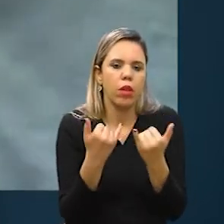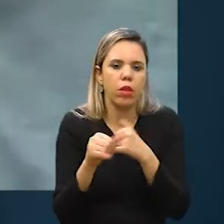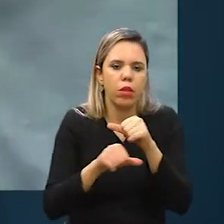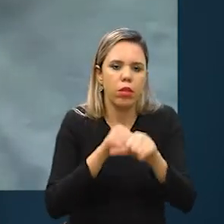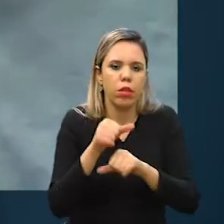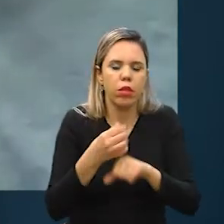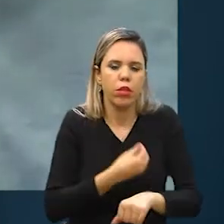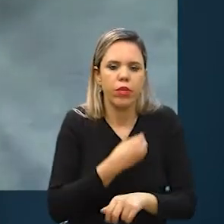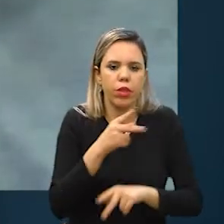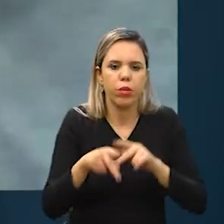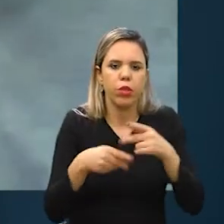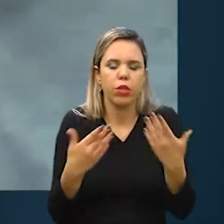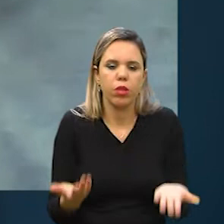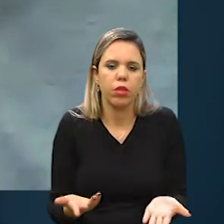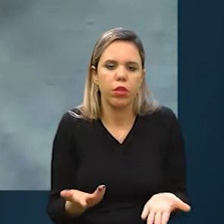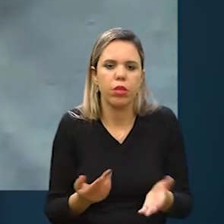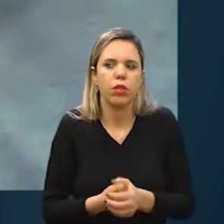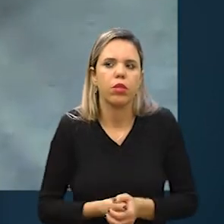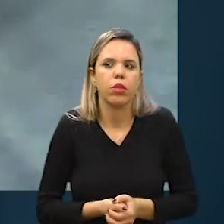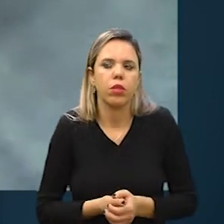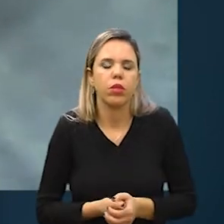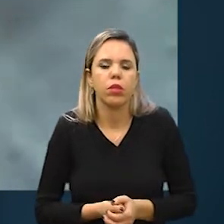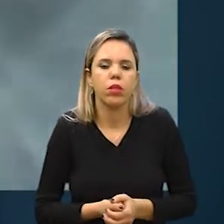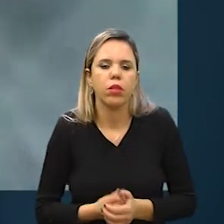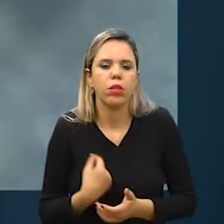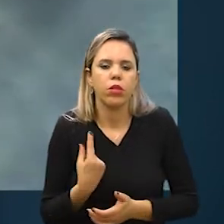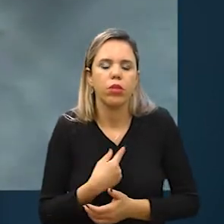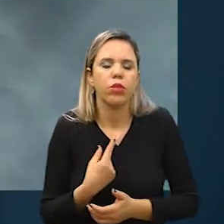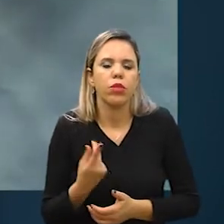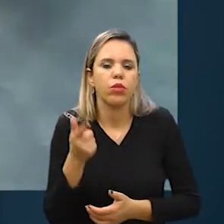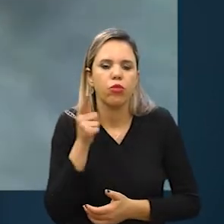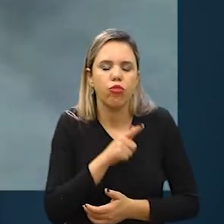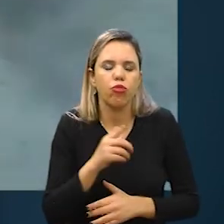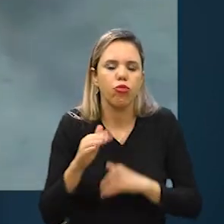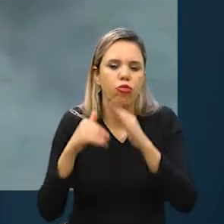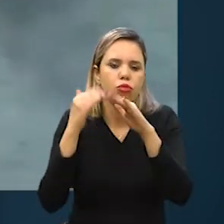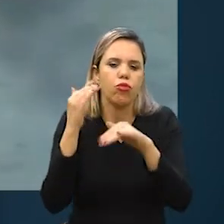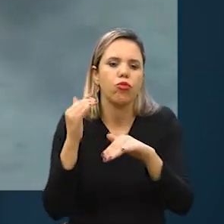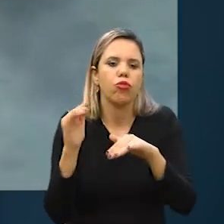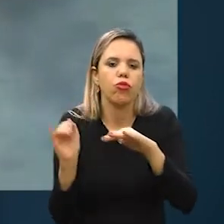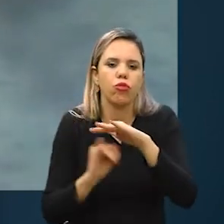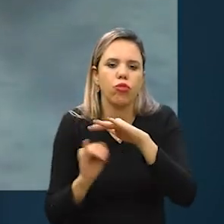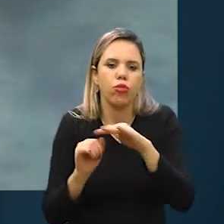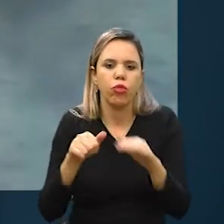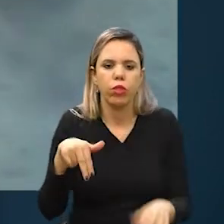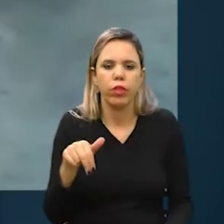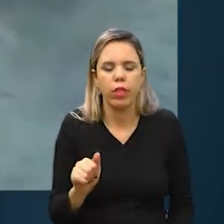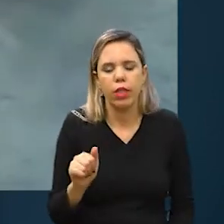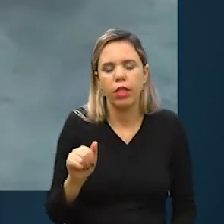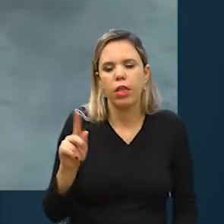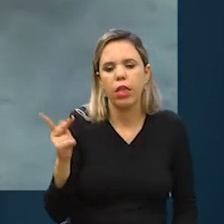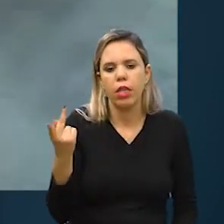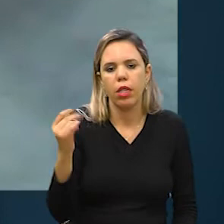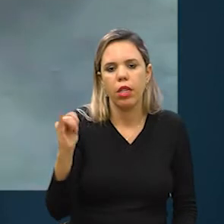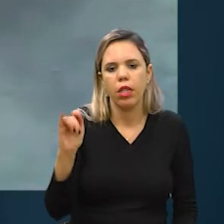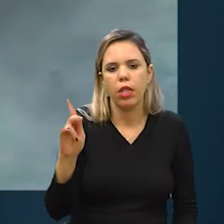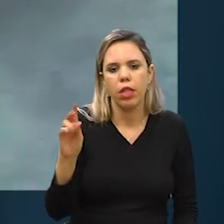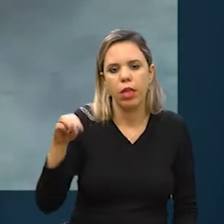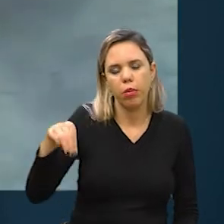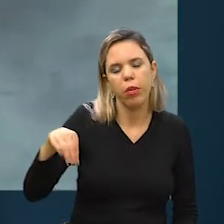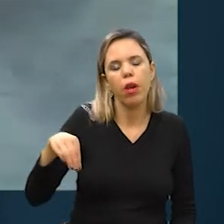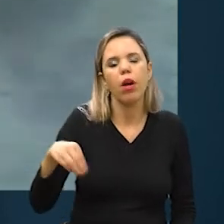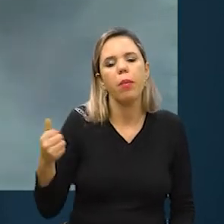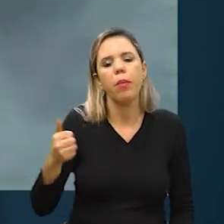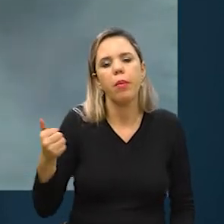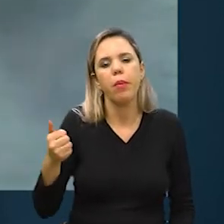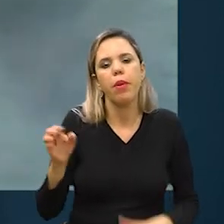propósito, mudar a vida de pessoas. E foi assim que a gente constituiu o Instituto Anaritmo, foi a minha primeira